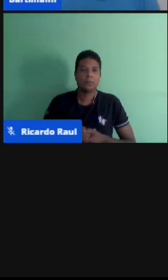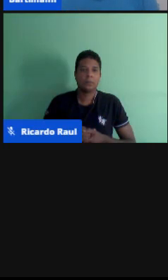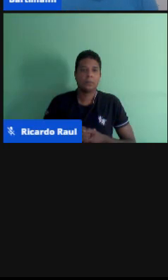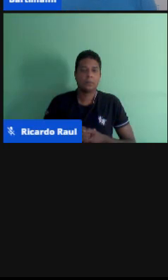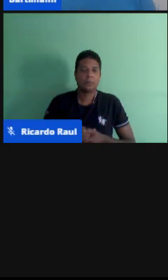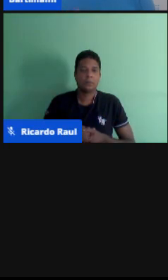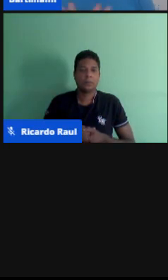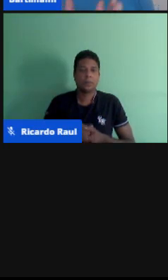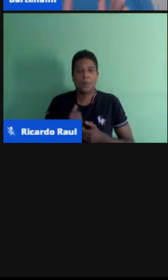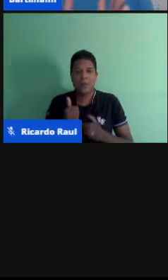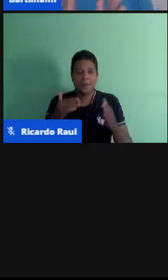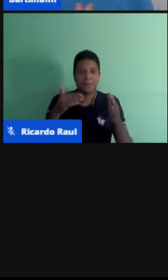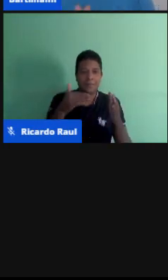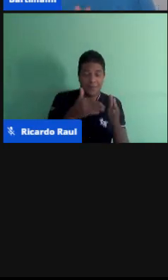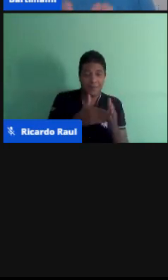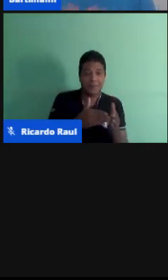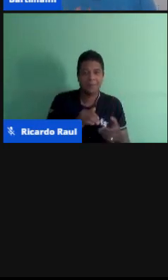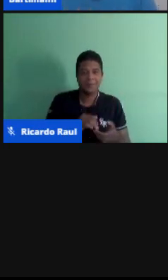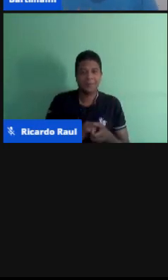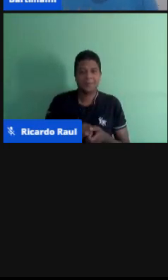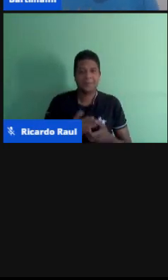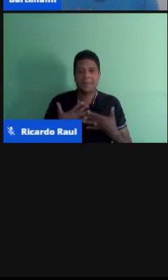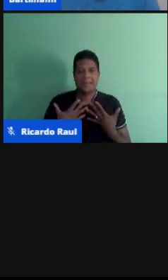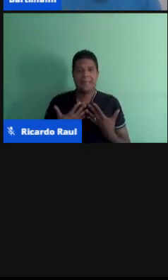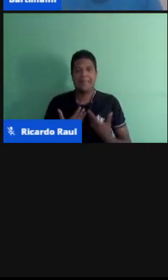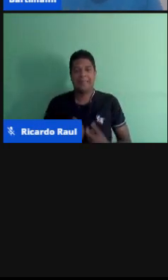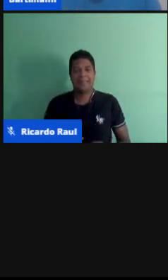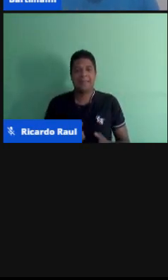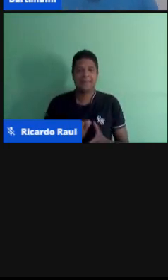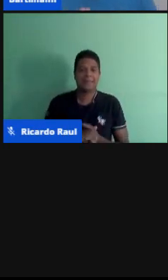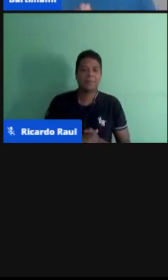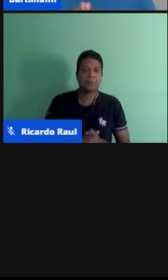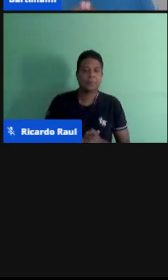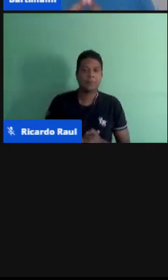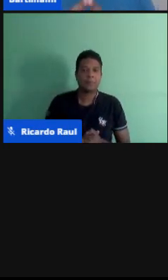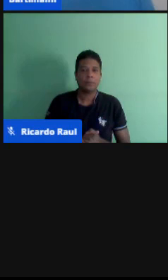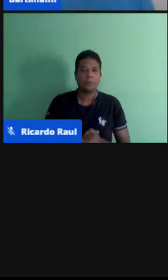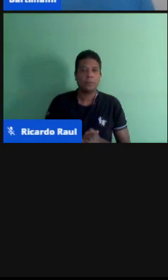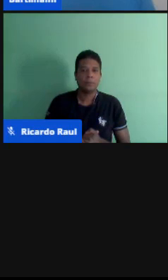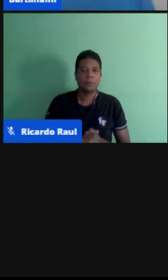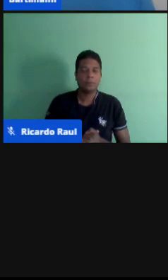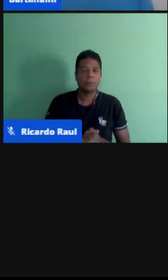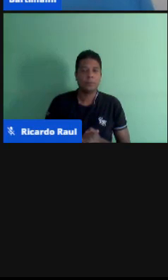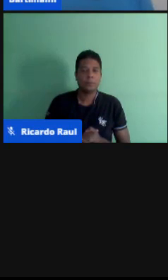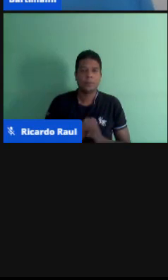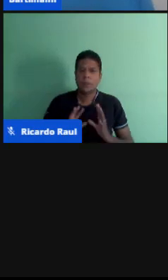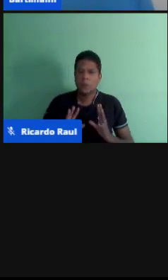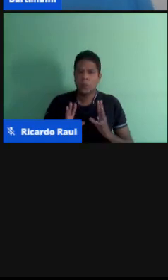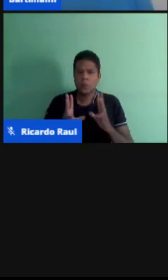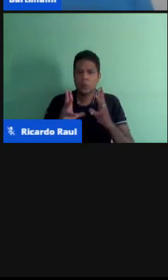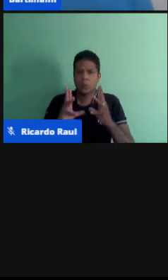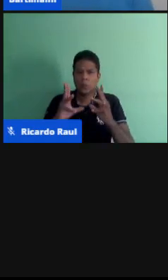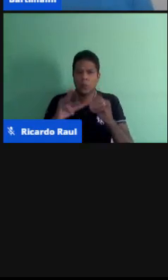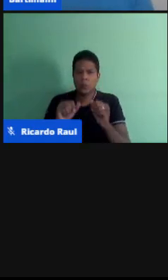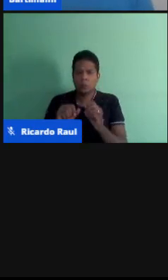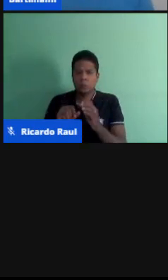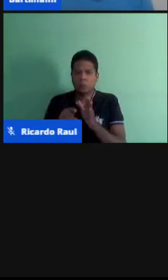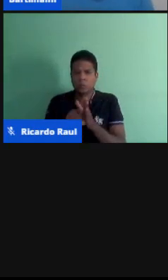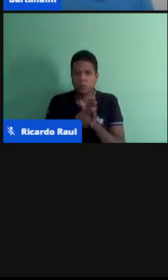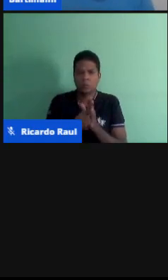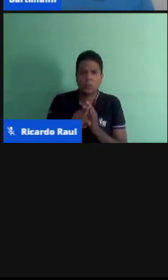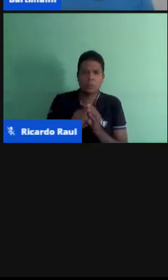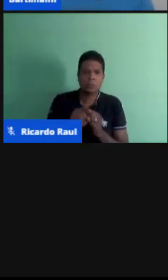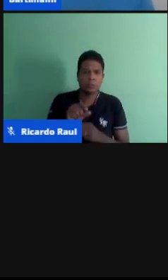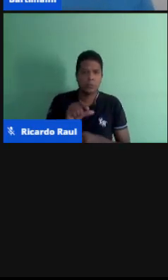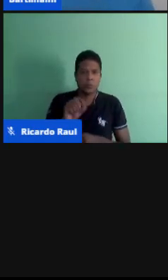Quase no final, né? Não se cansem, não se zanguem comigo, por favor. Além de todos os dados de uso